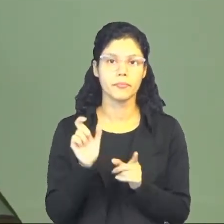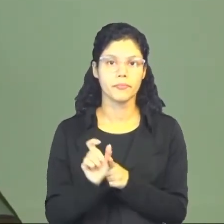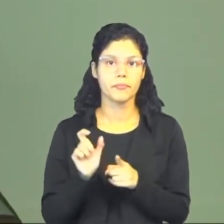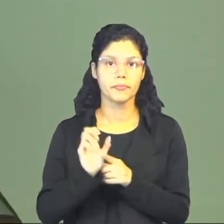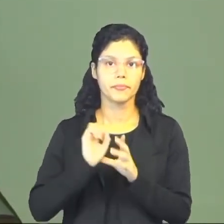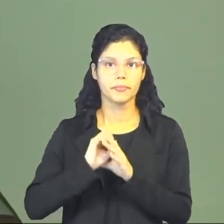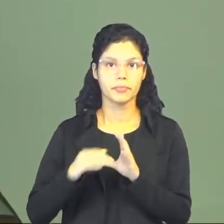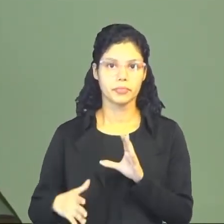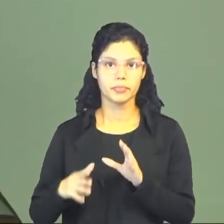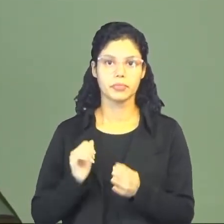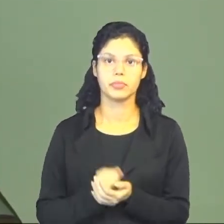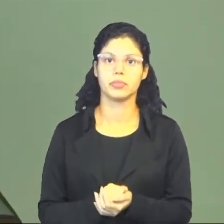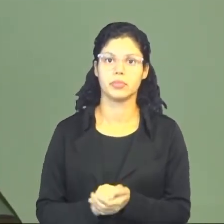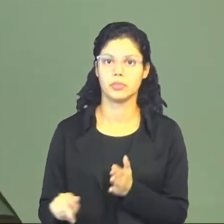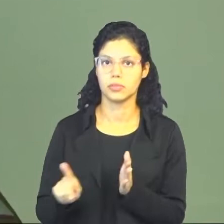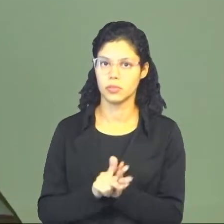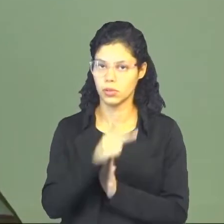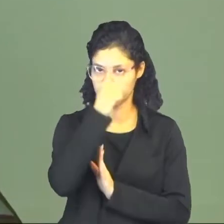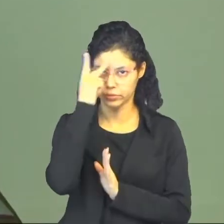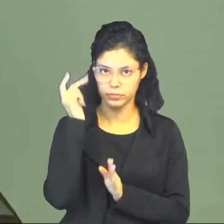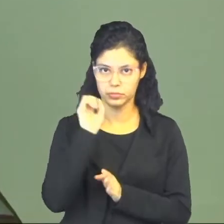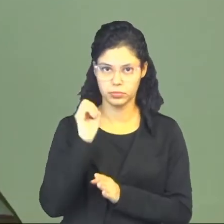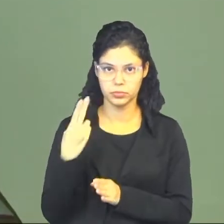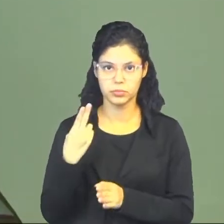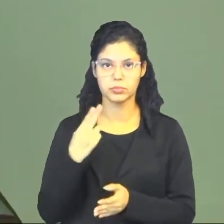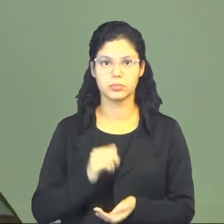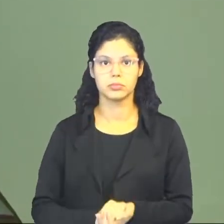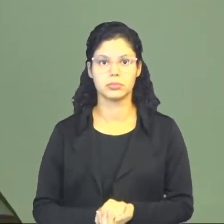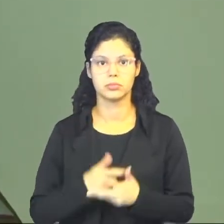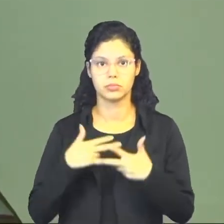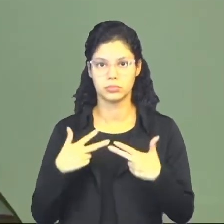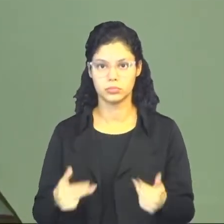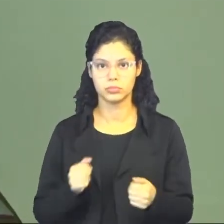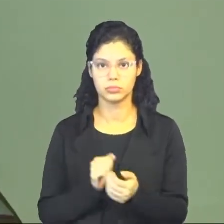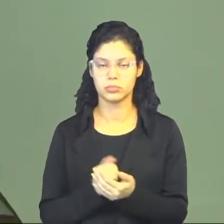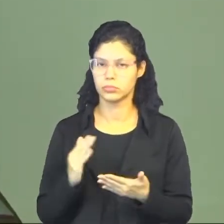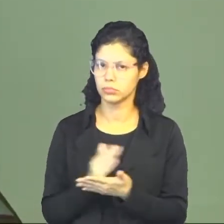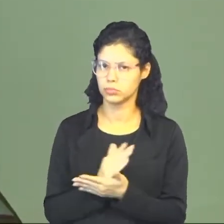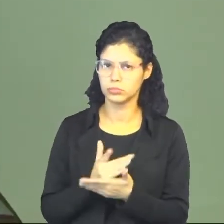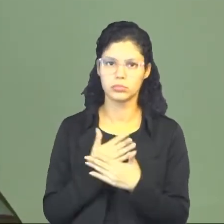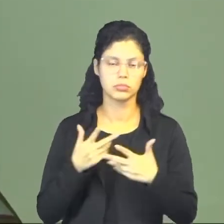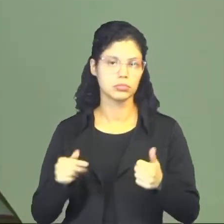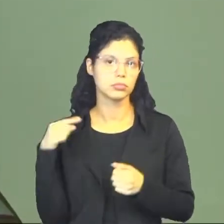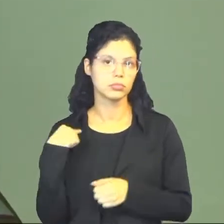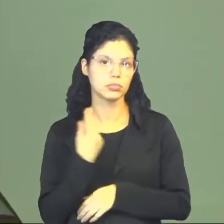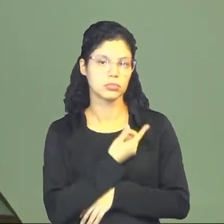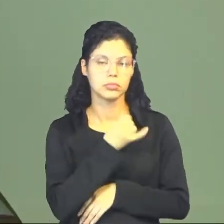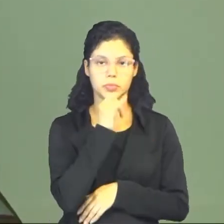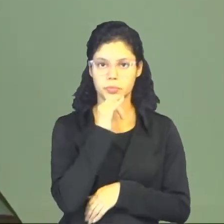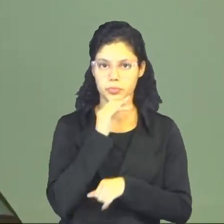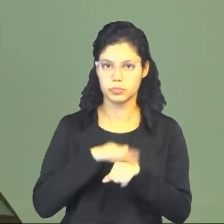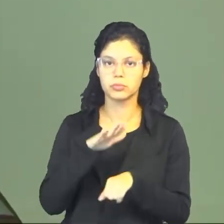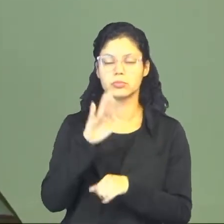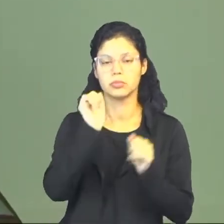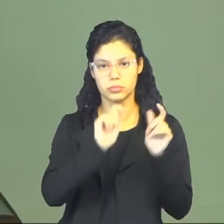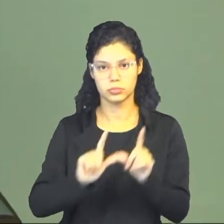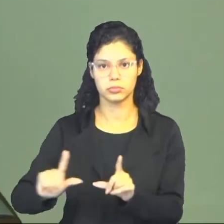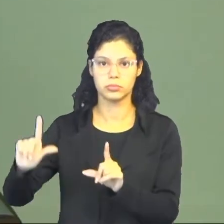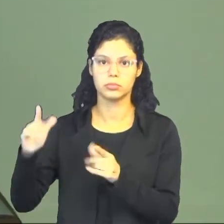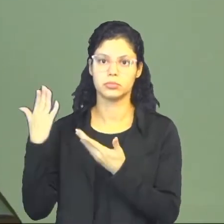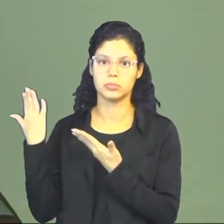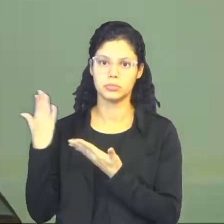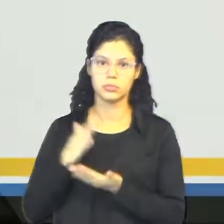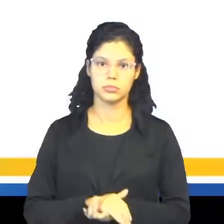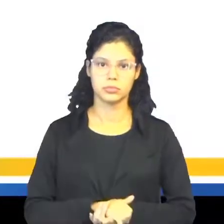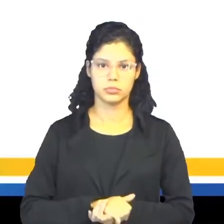uma palavra que caracteriza um ser uma pessoa ou um objeto alguma coisa que a gente tem vamos ver alguns exemplos mais aí na telinha Vamos lá